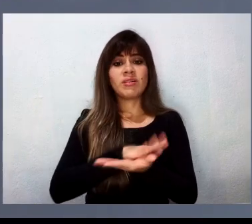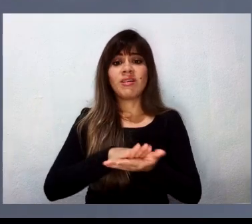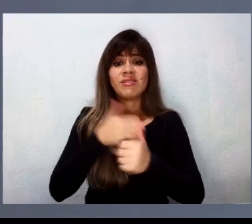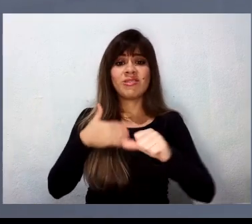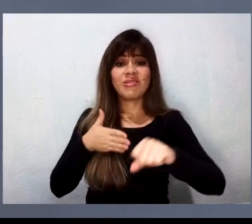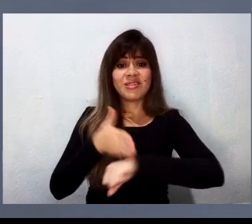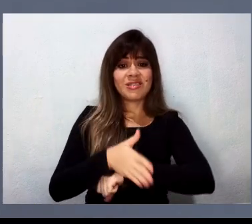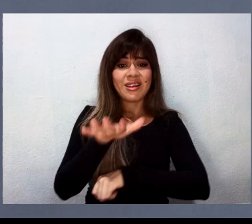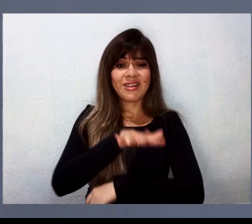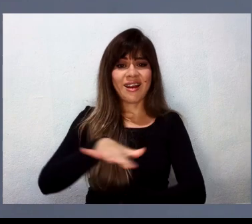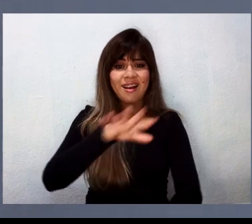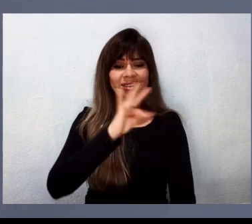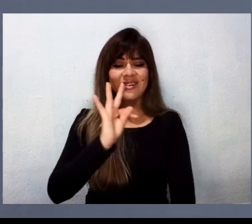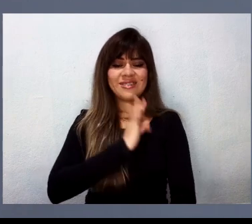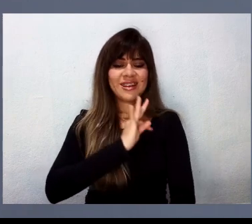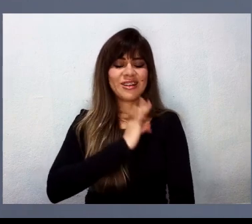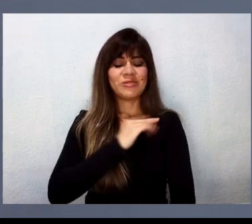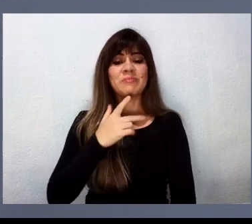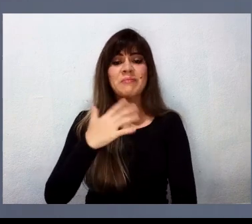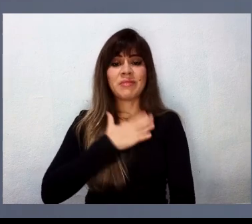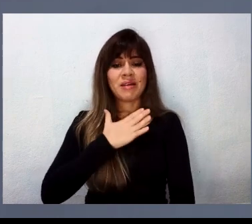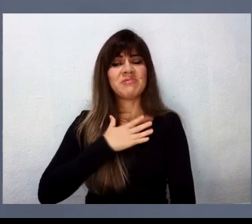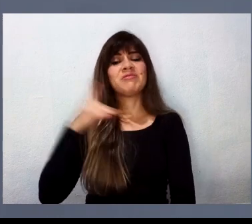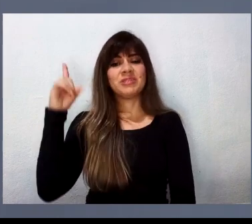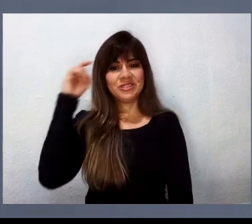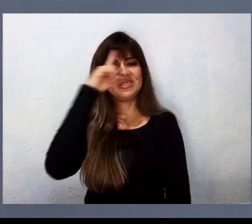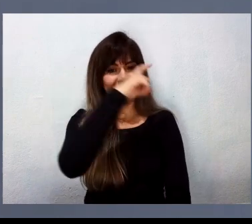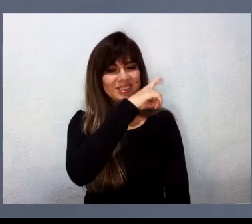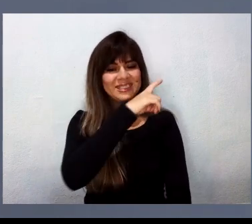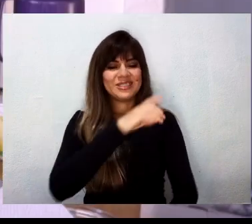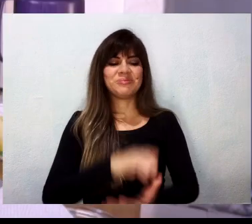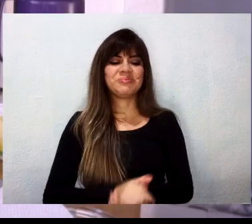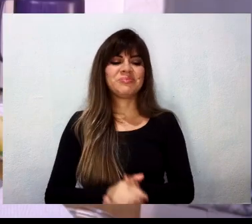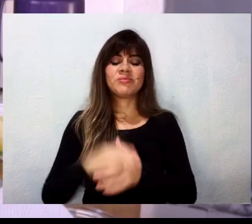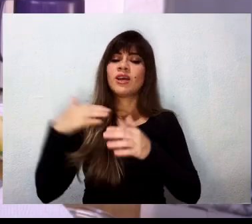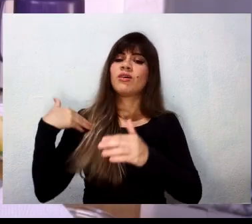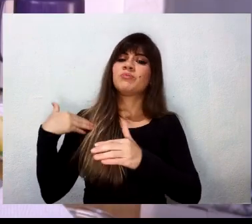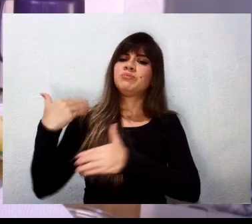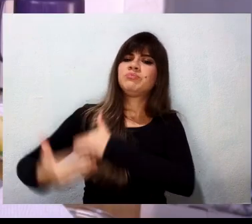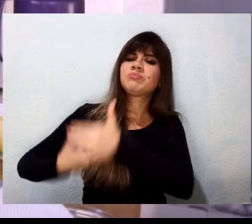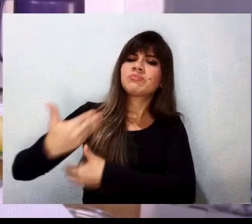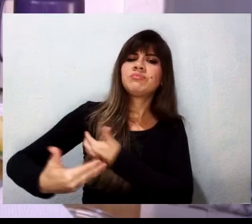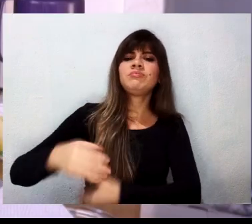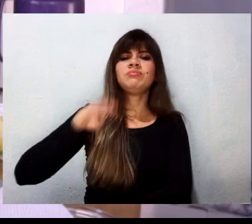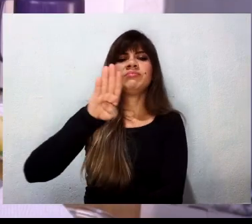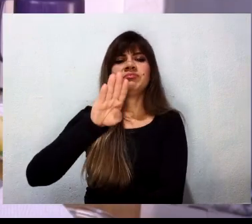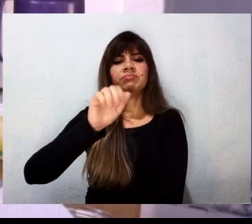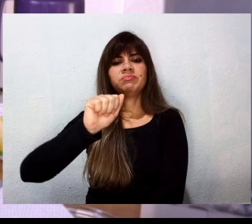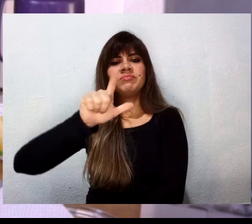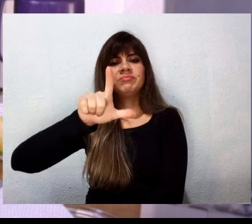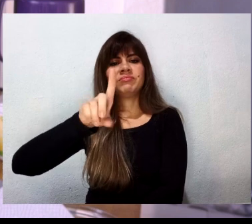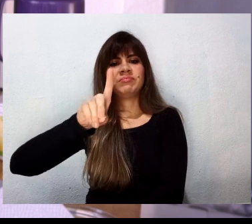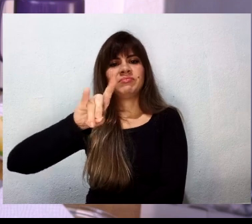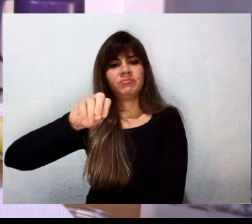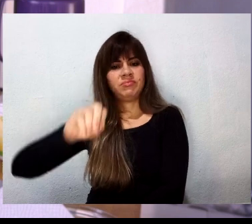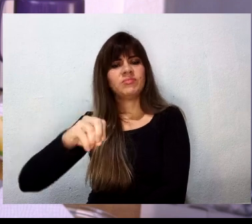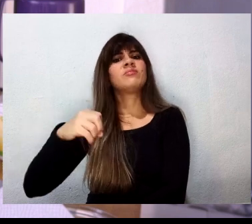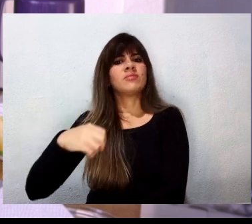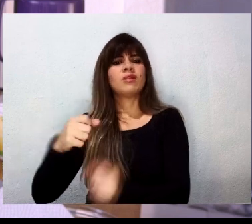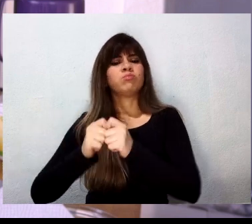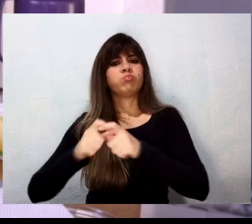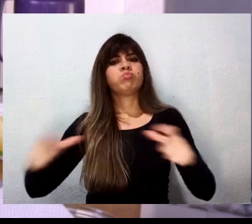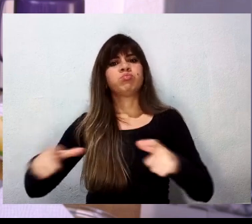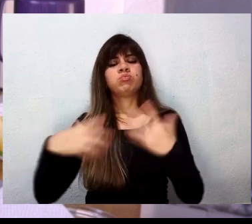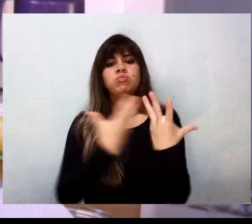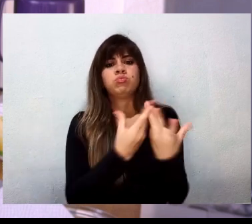para mim, entrar na parte técnica foi desafiador. O processo do Baldio disparou muitas coisas,